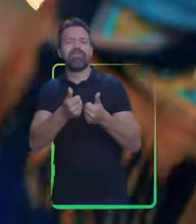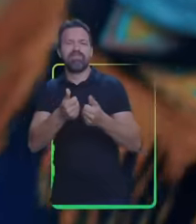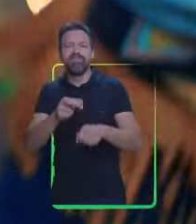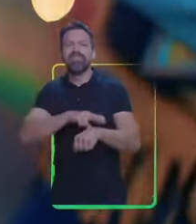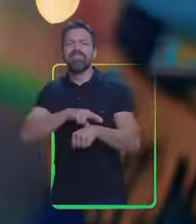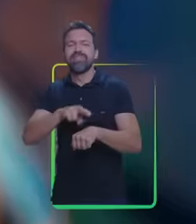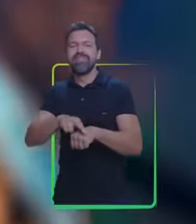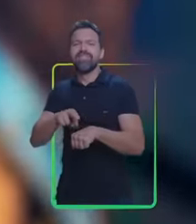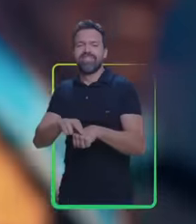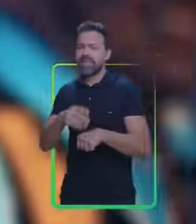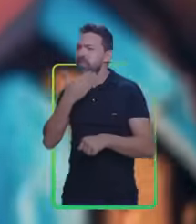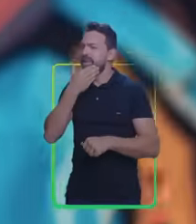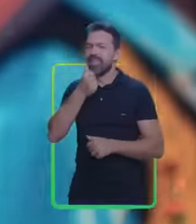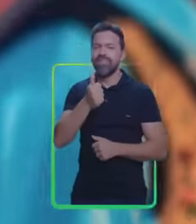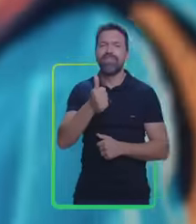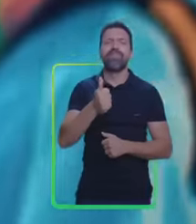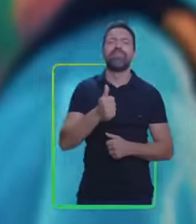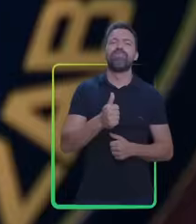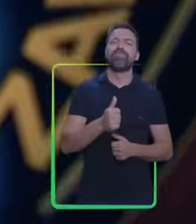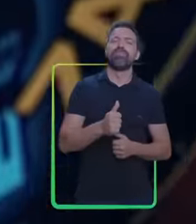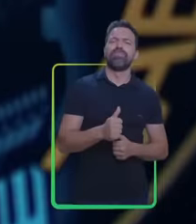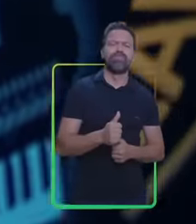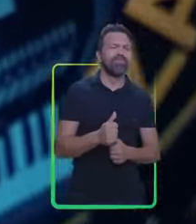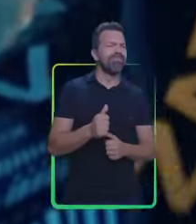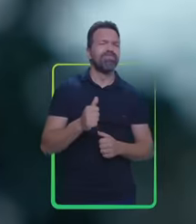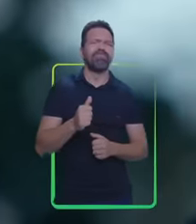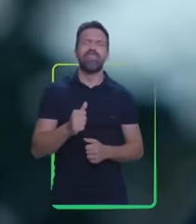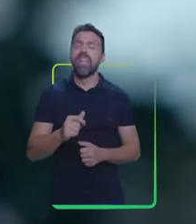Roraima pode ser muito melhor.